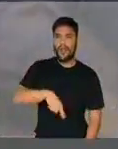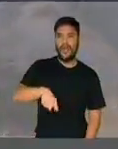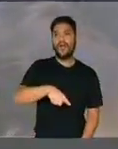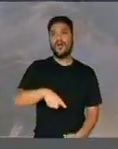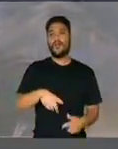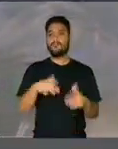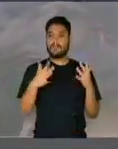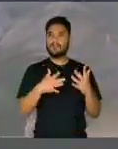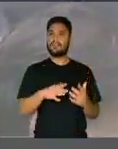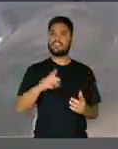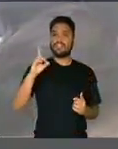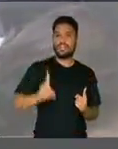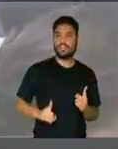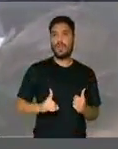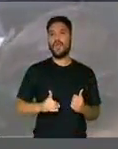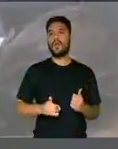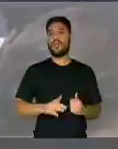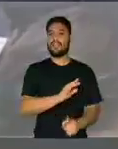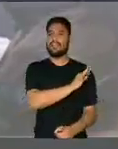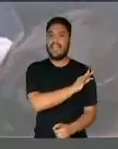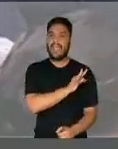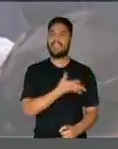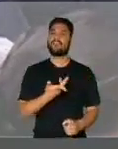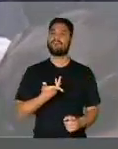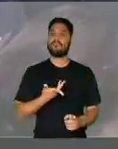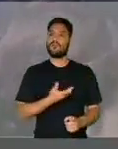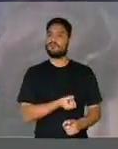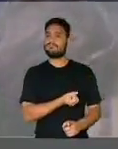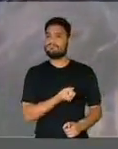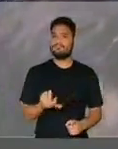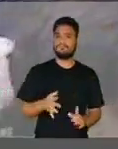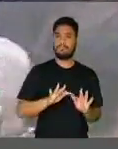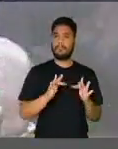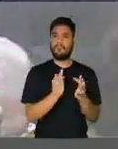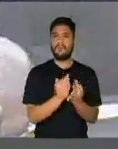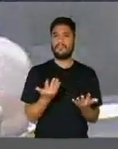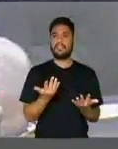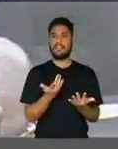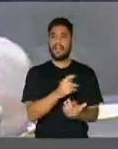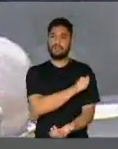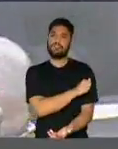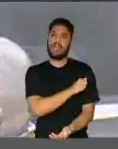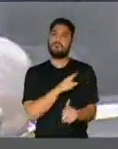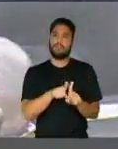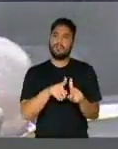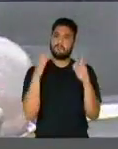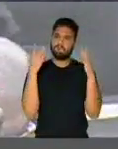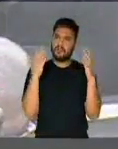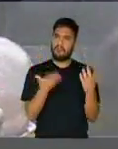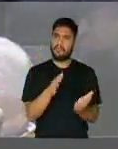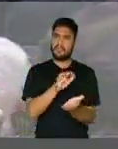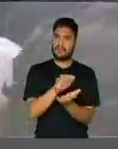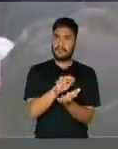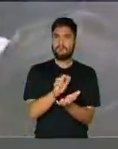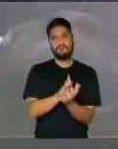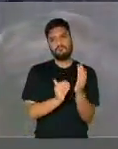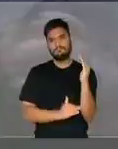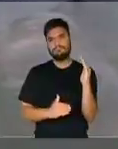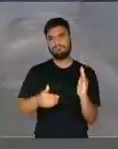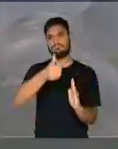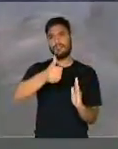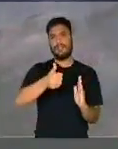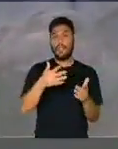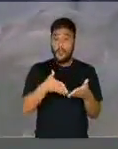professores técnicos servidores ativos os pais e sobretudo os alunos parabéns pernambuco por esse resultado o